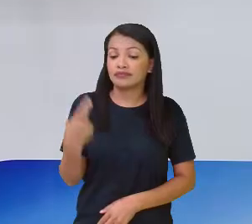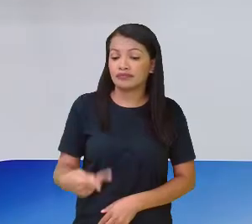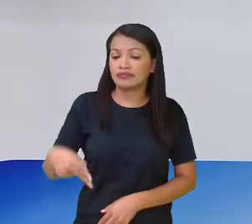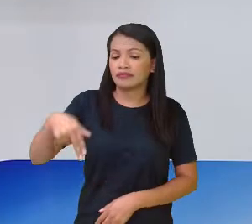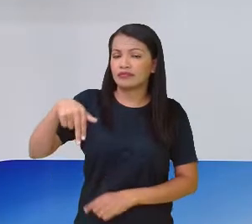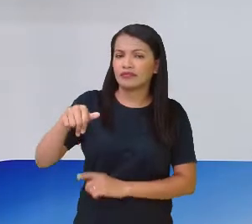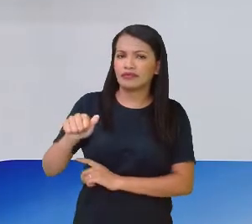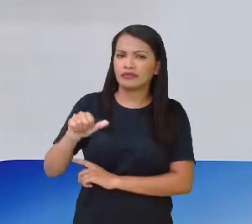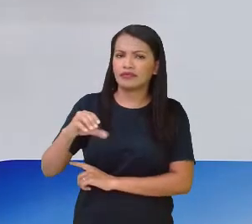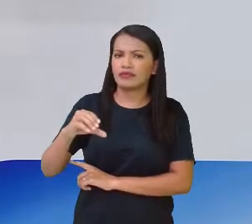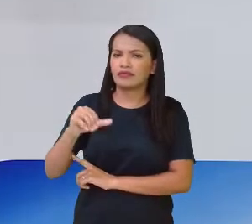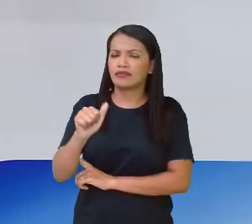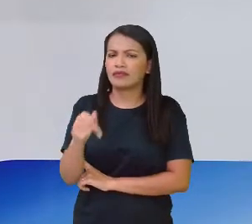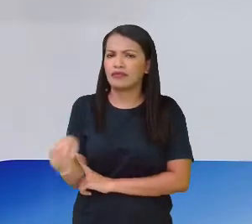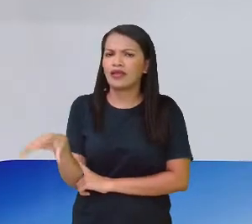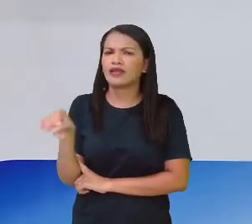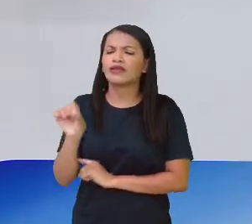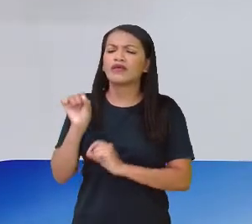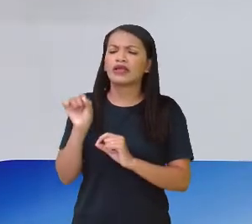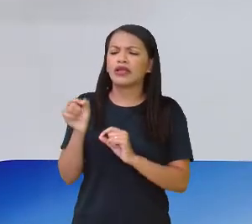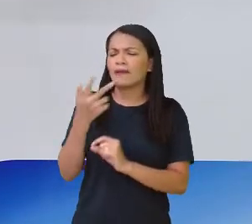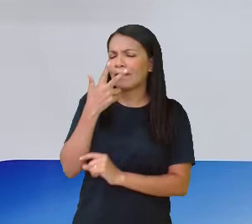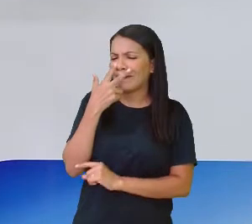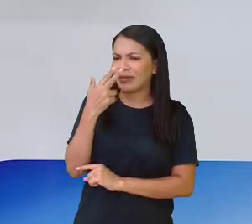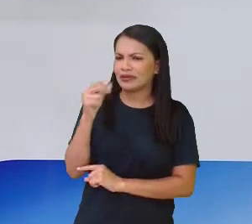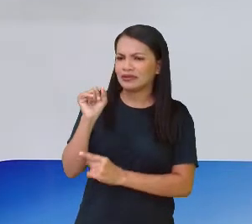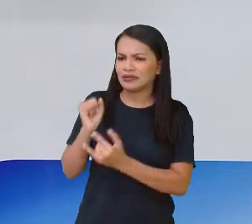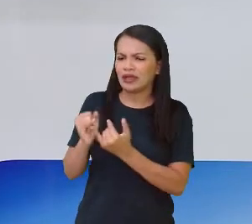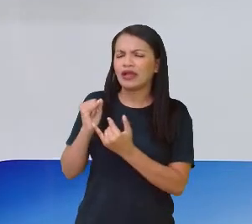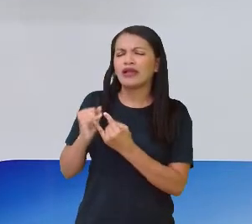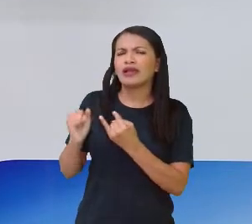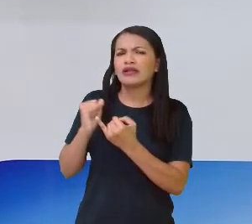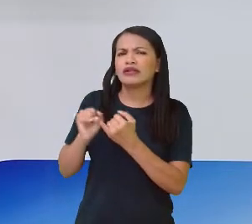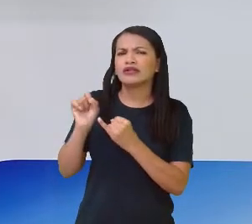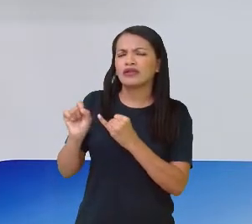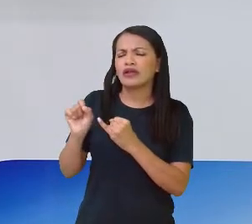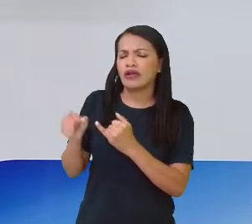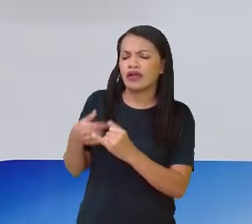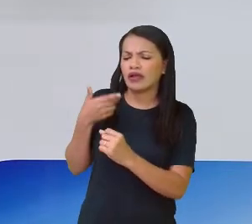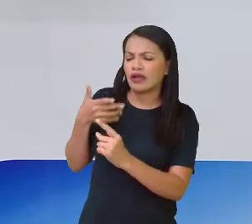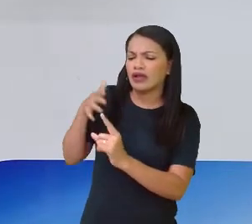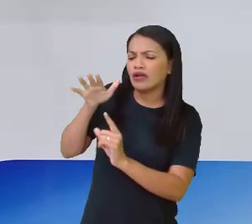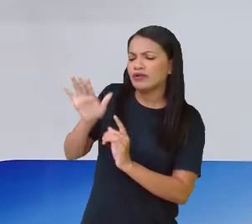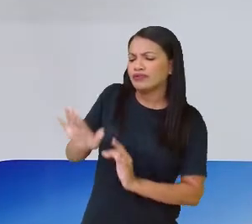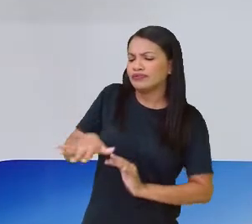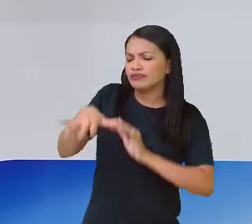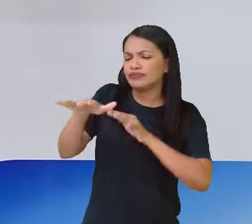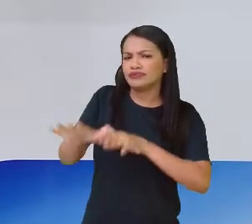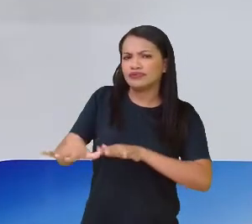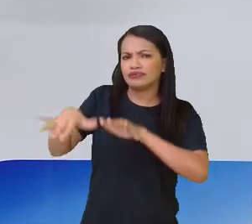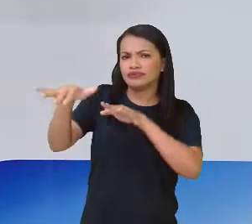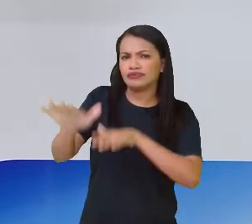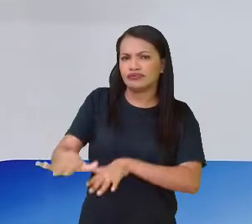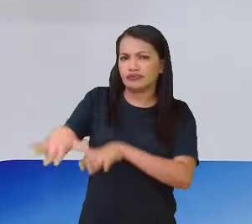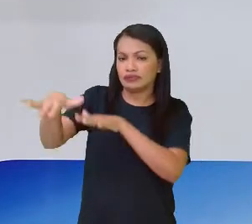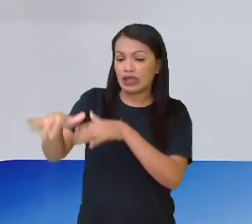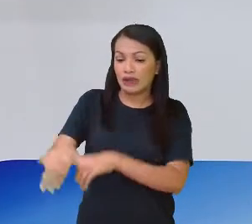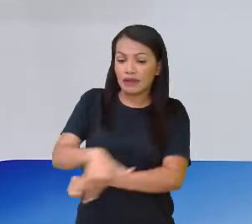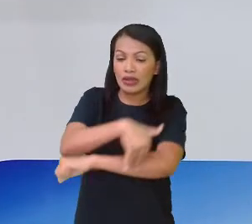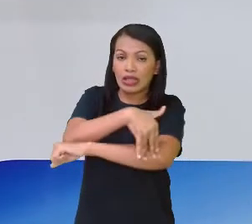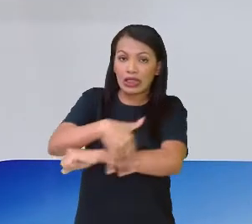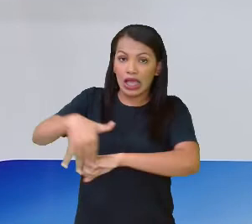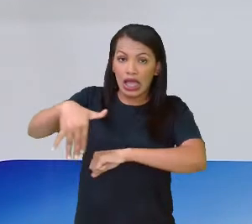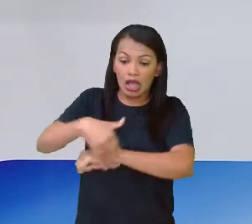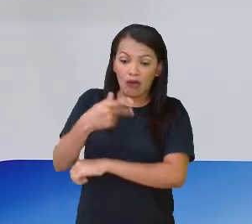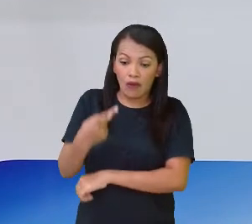nação, que é um cortejo, né? Que eles vão fazer esse cortejo pelas ruas. Muitas vezes saíam aqui pelas ruas do